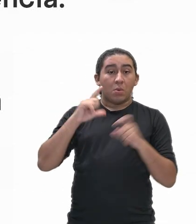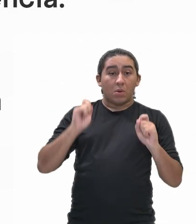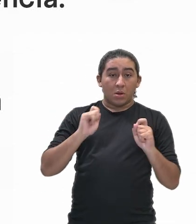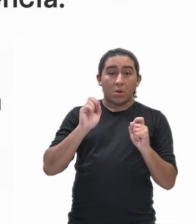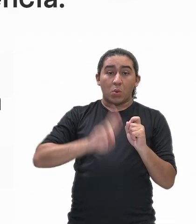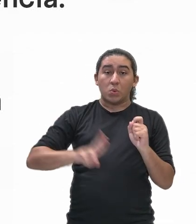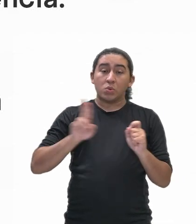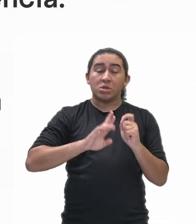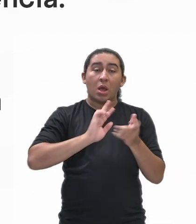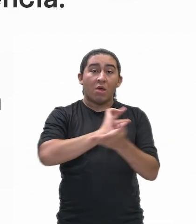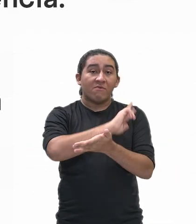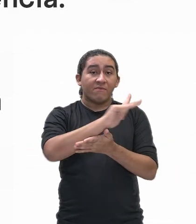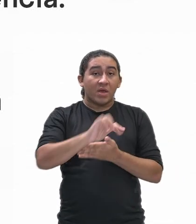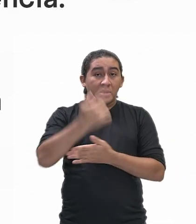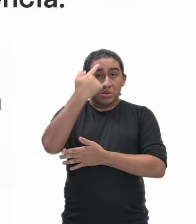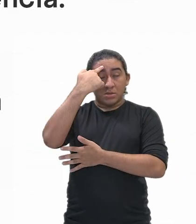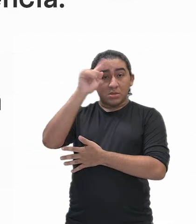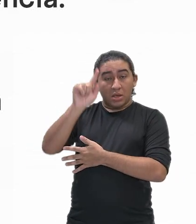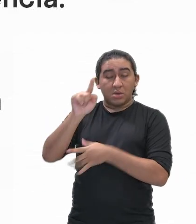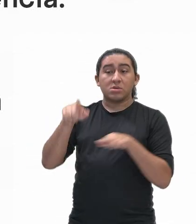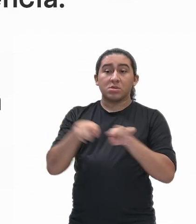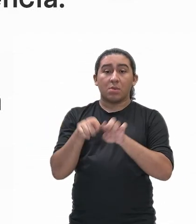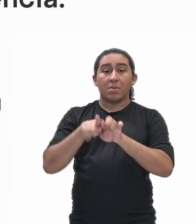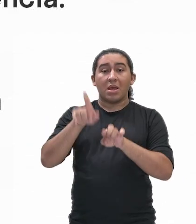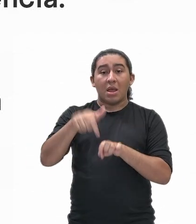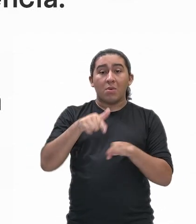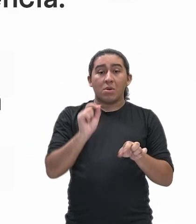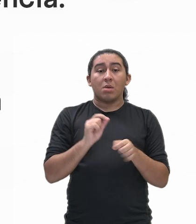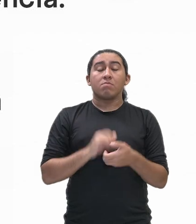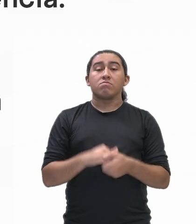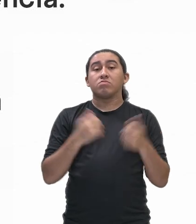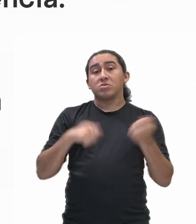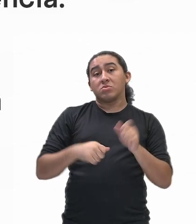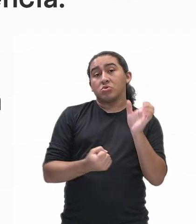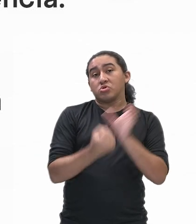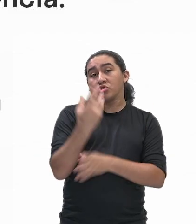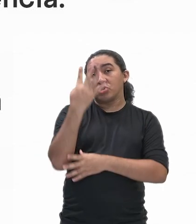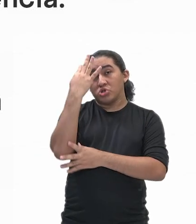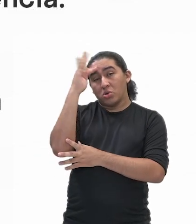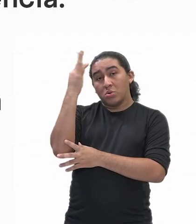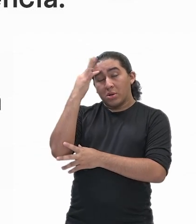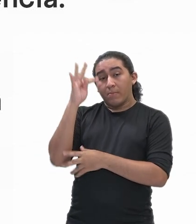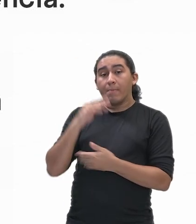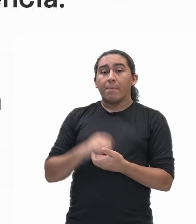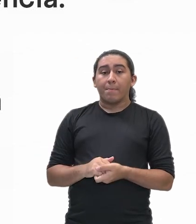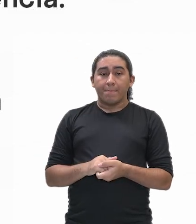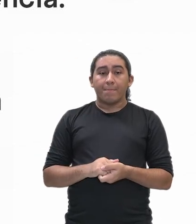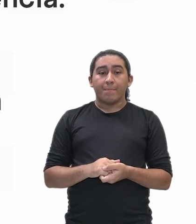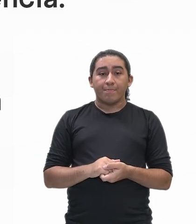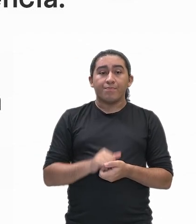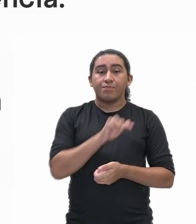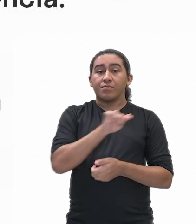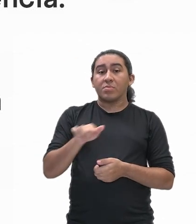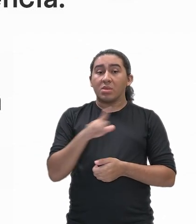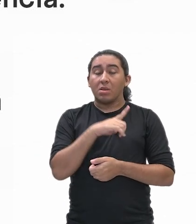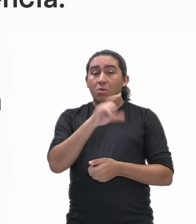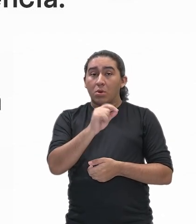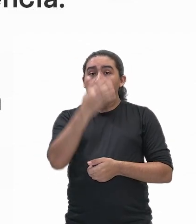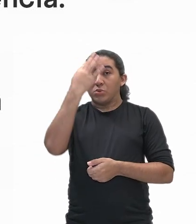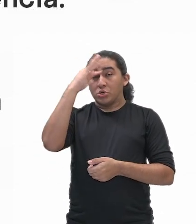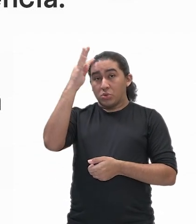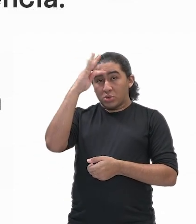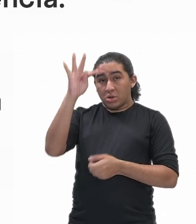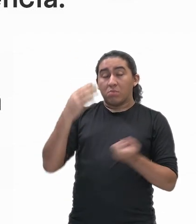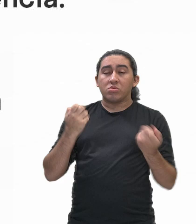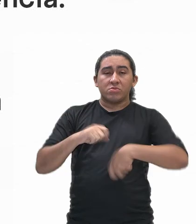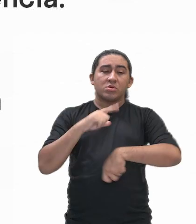de um conjunto de ideias que são formadoras de uma teoria. Então, você vai ter uma teoria e você vai,